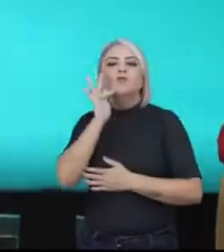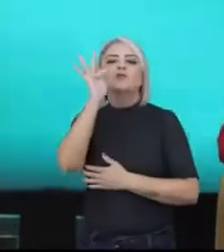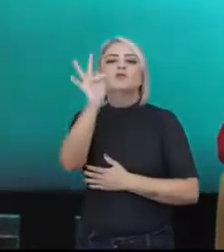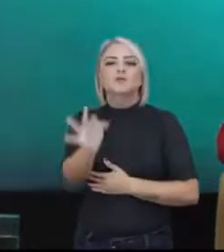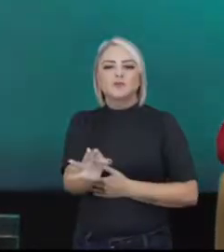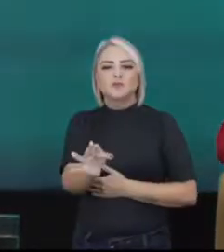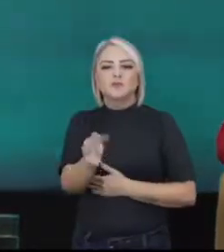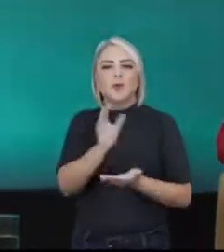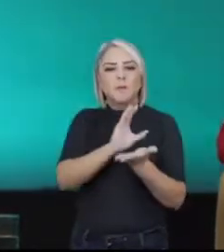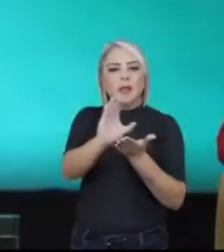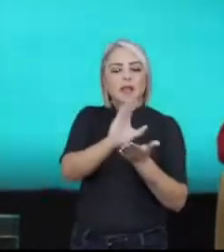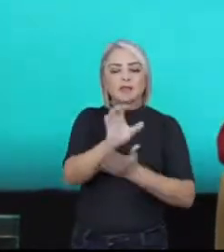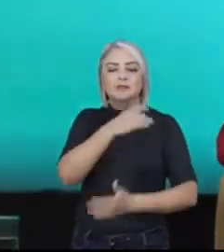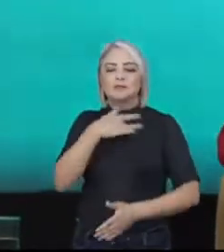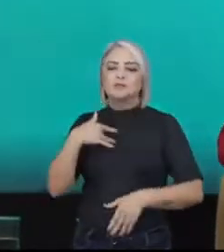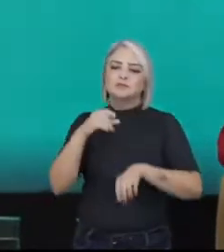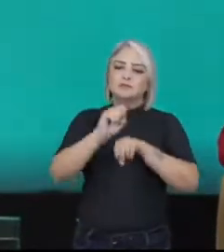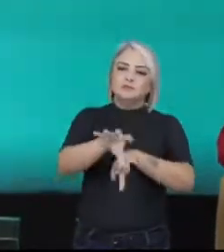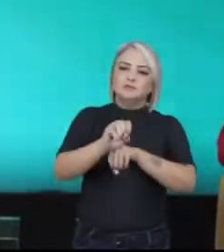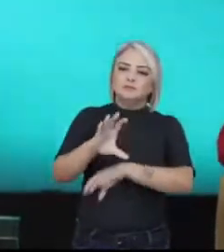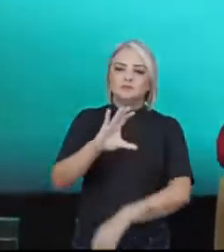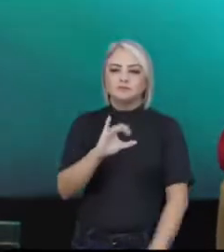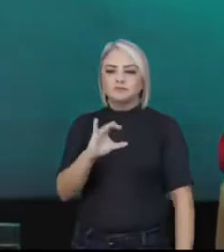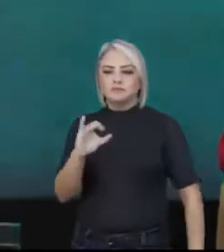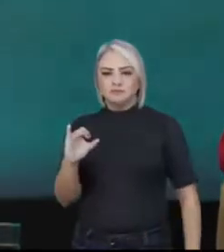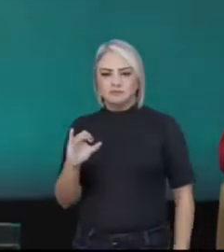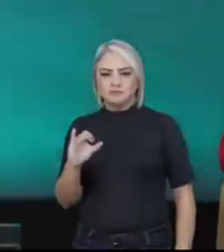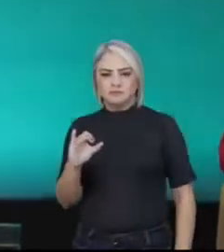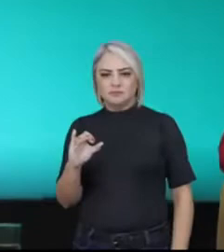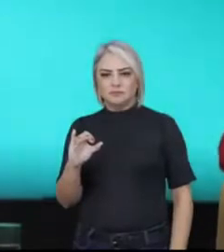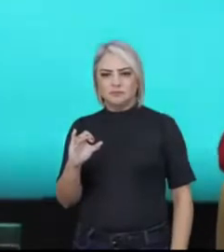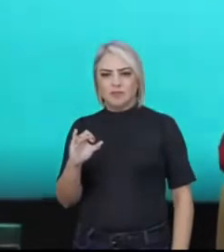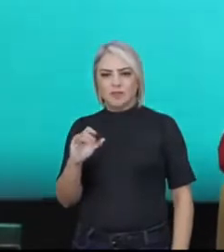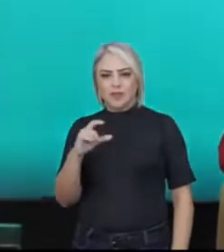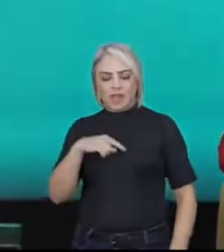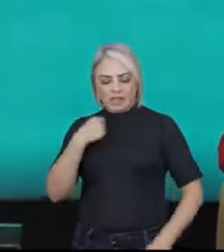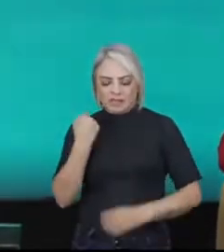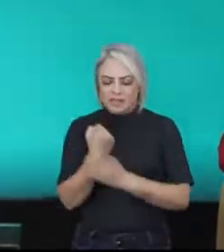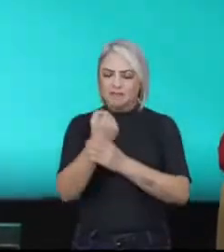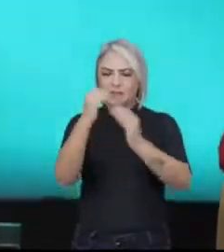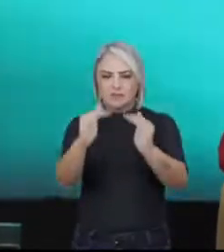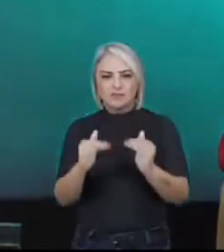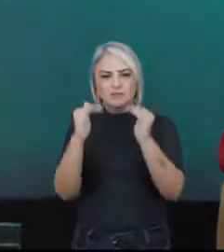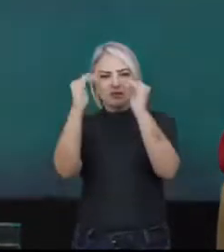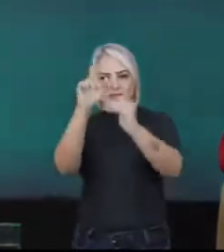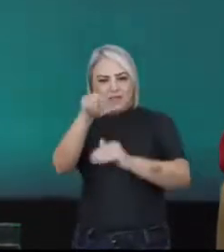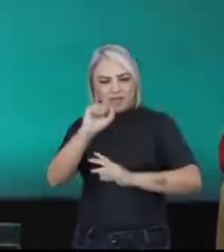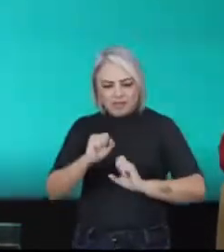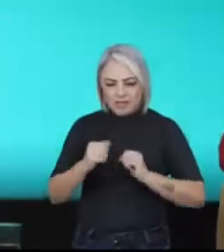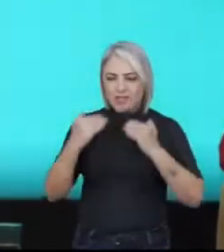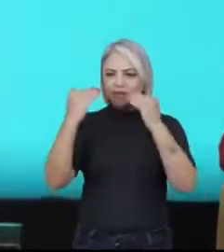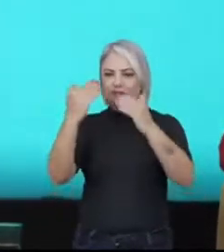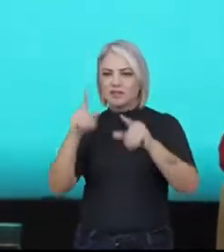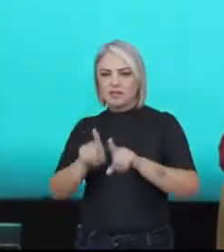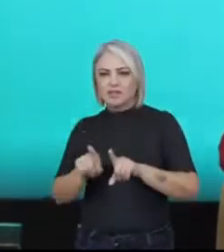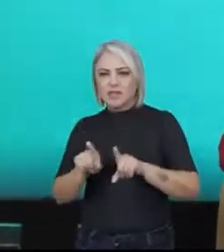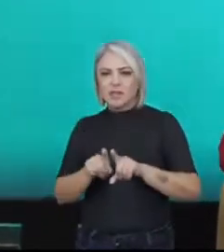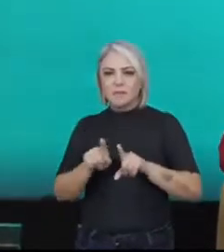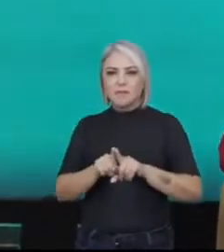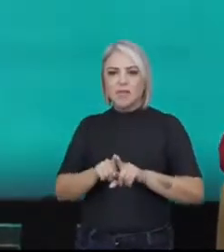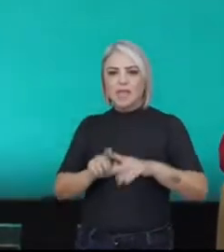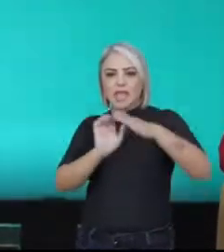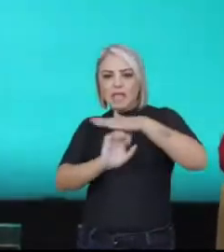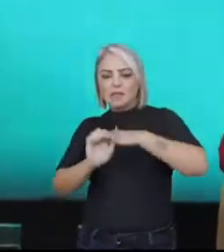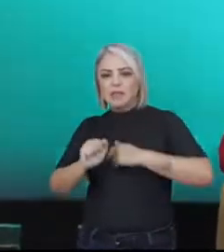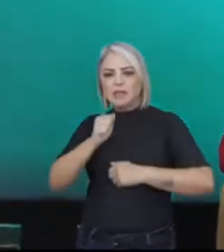saúde, a educação e a ciência. Defender nossa soberania é defender também a Eletrobras daqueles que querem